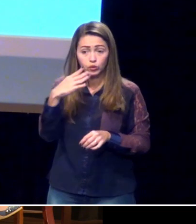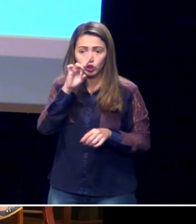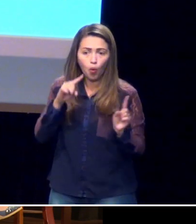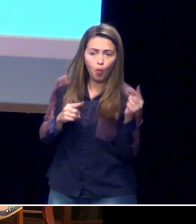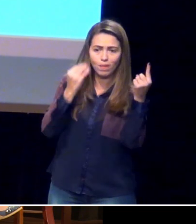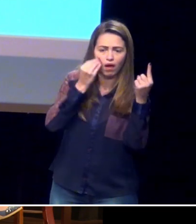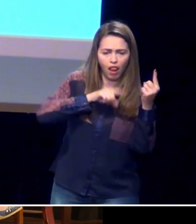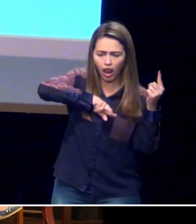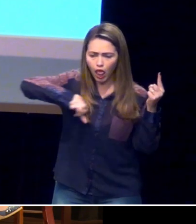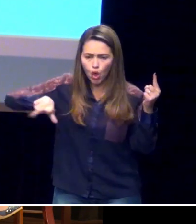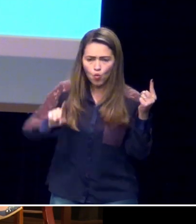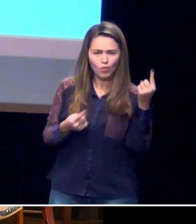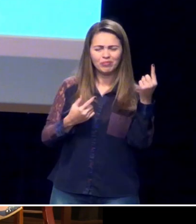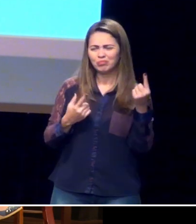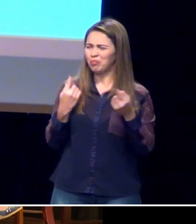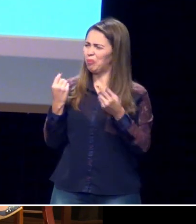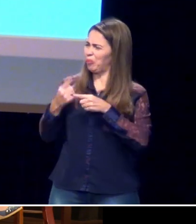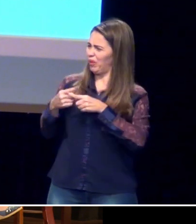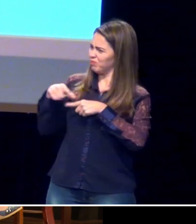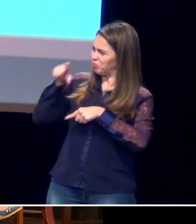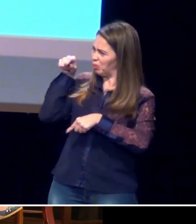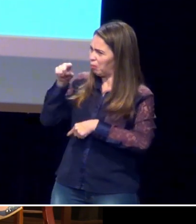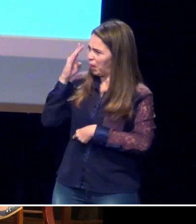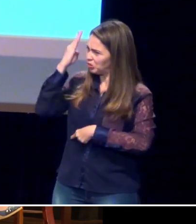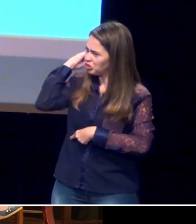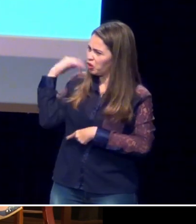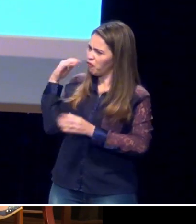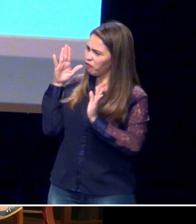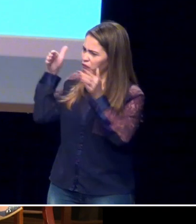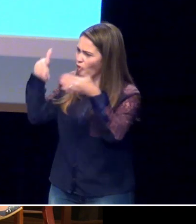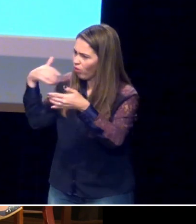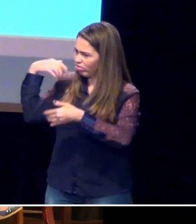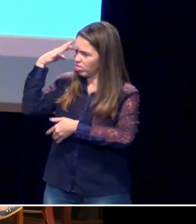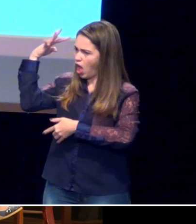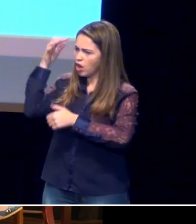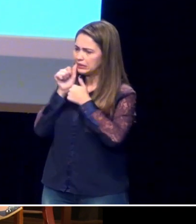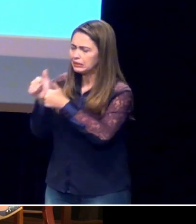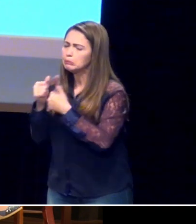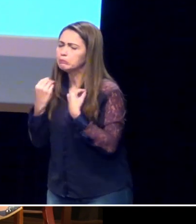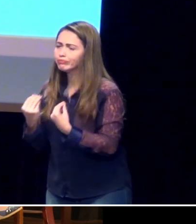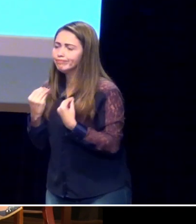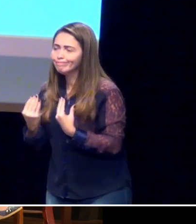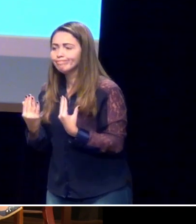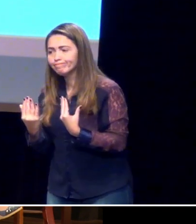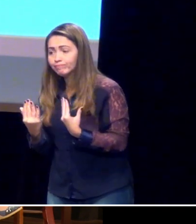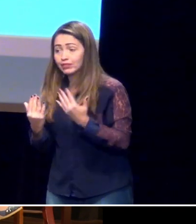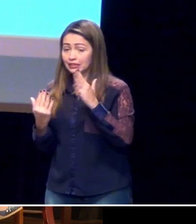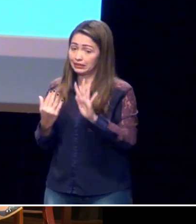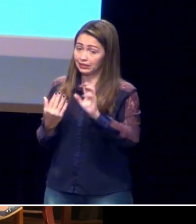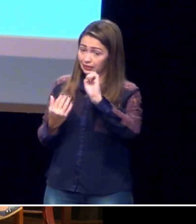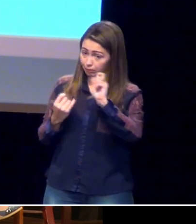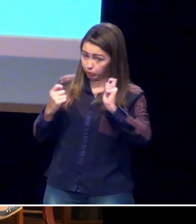Então, por que usá-lo como perspectiva teórica? Bom, e se